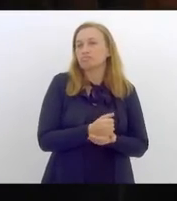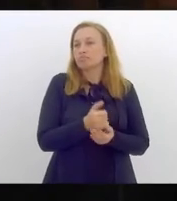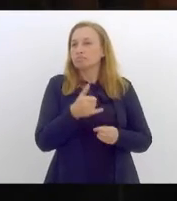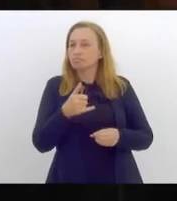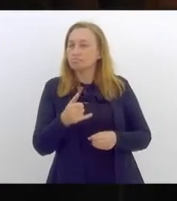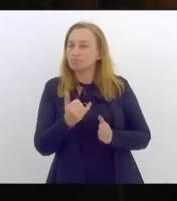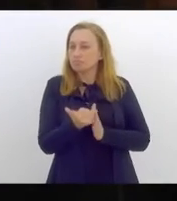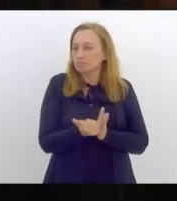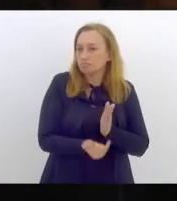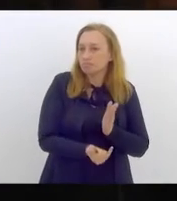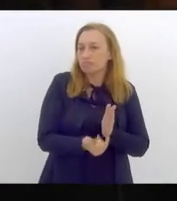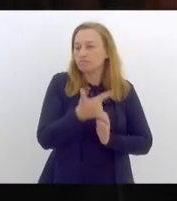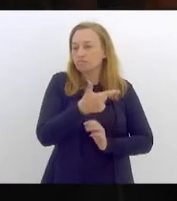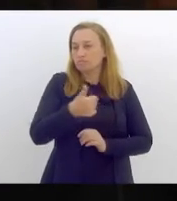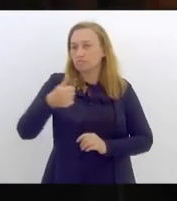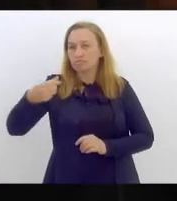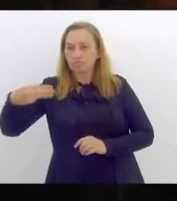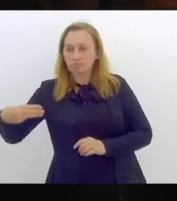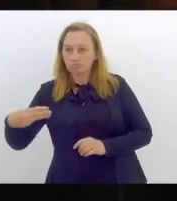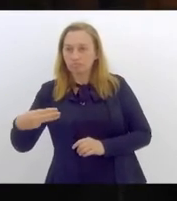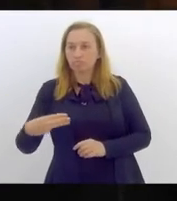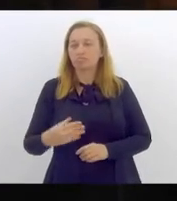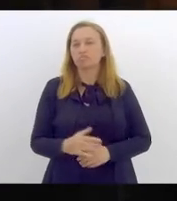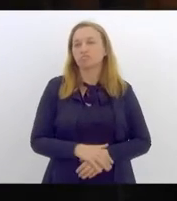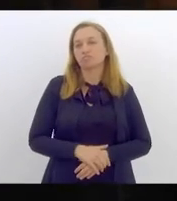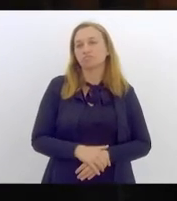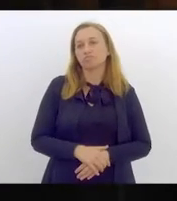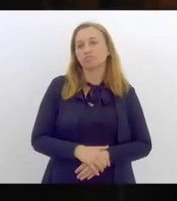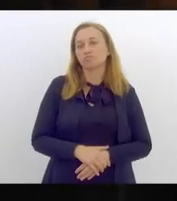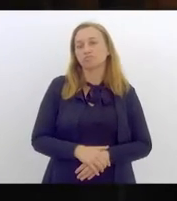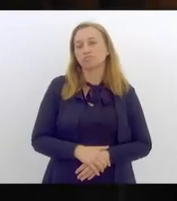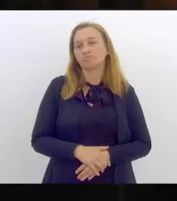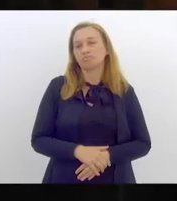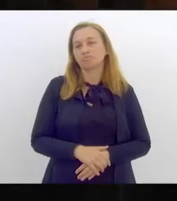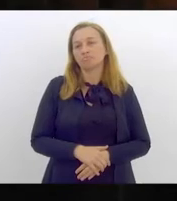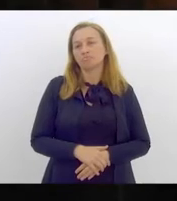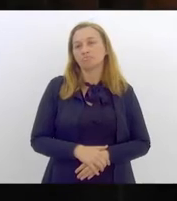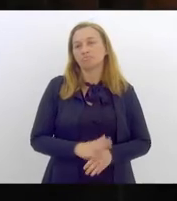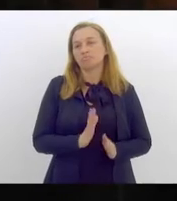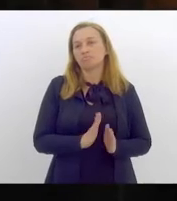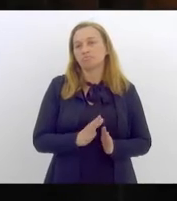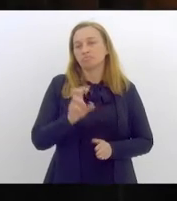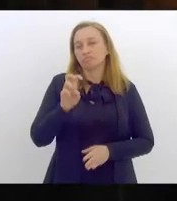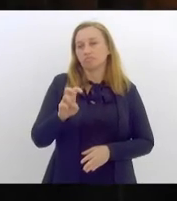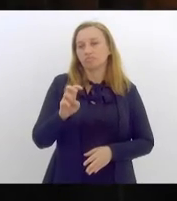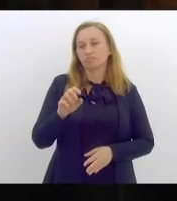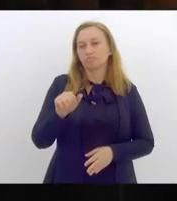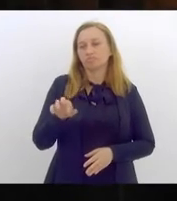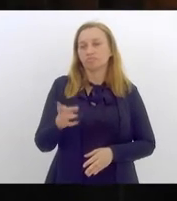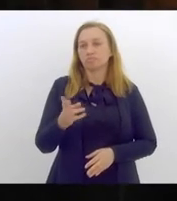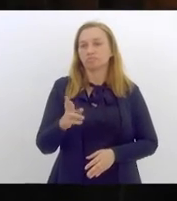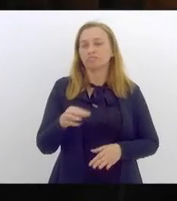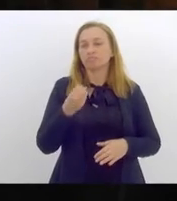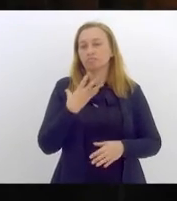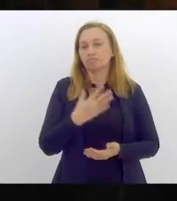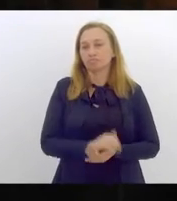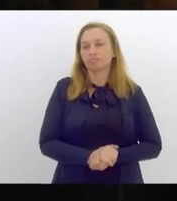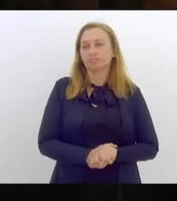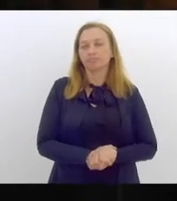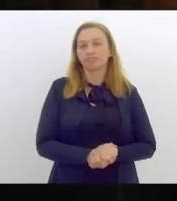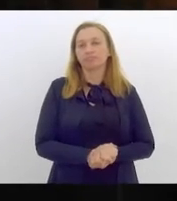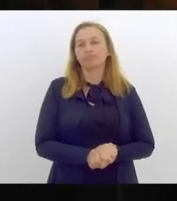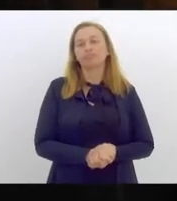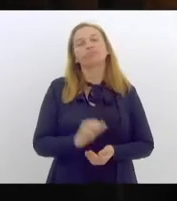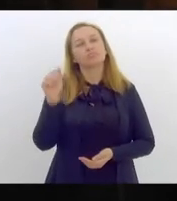para 2023 estaria superestimada na ordem de 5 bilhões. Bom, no